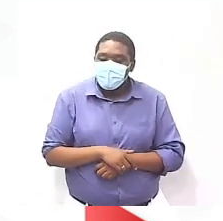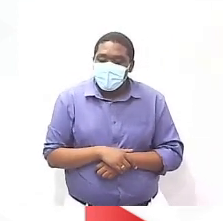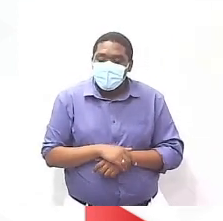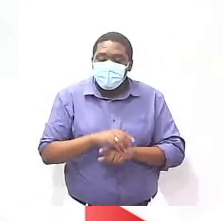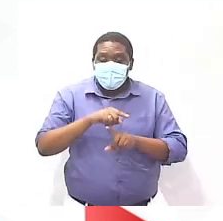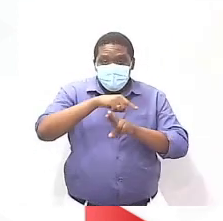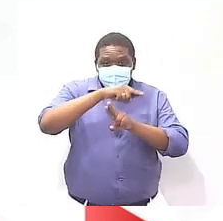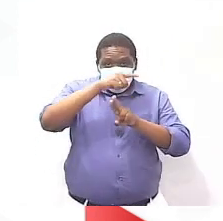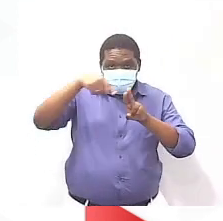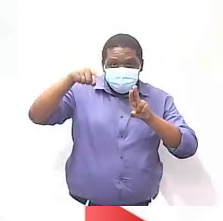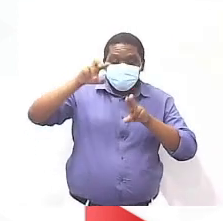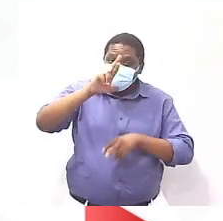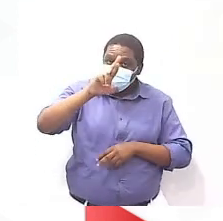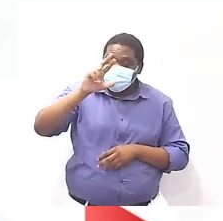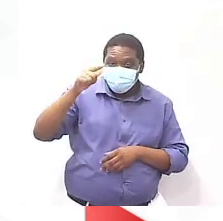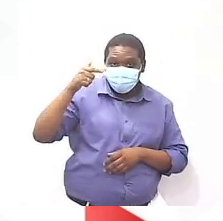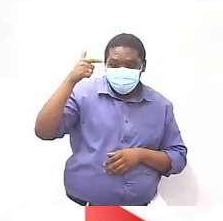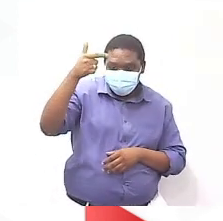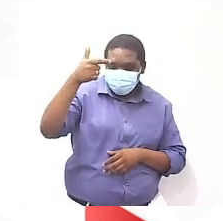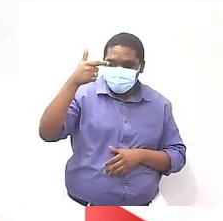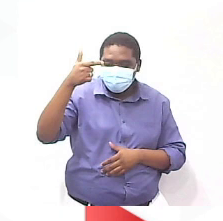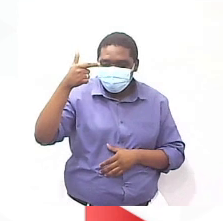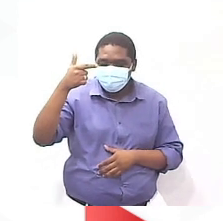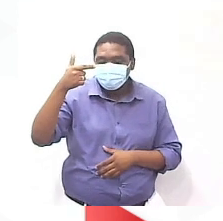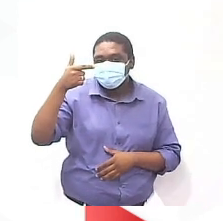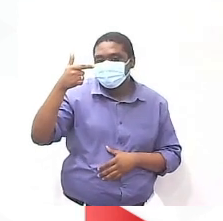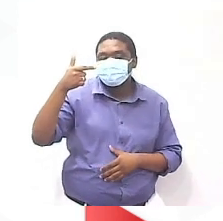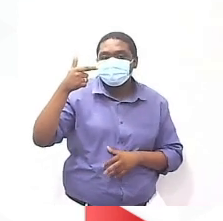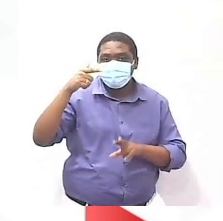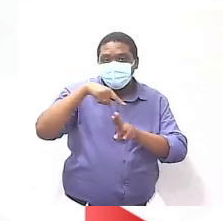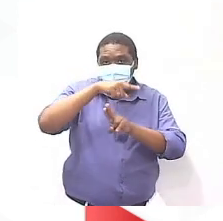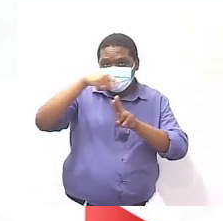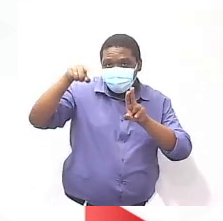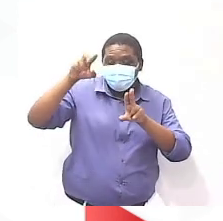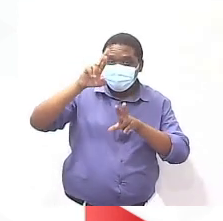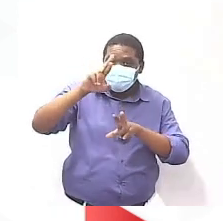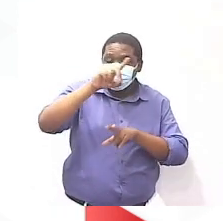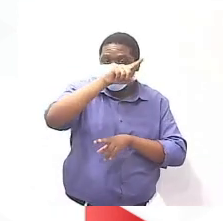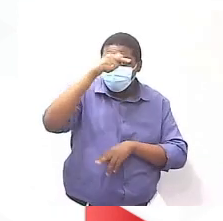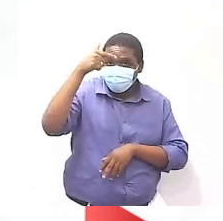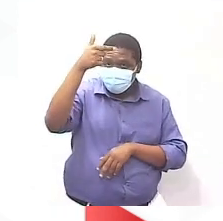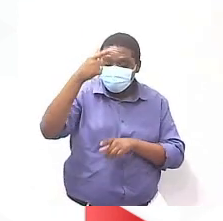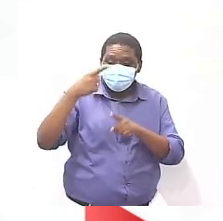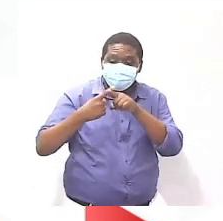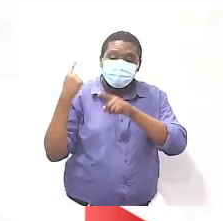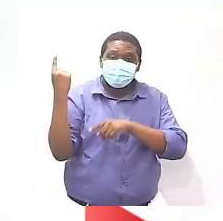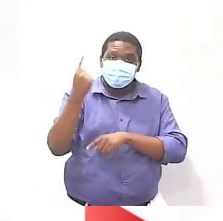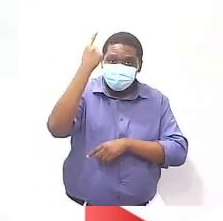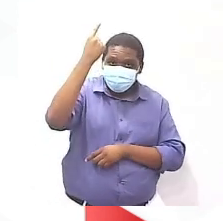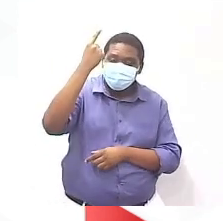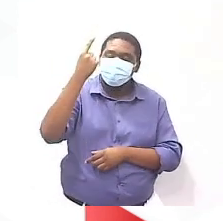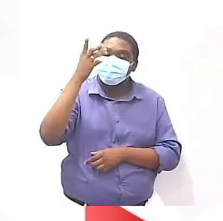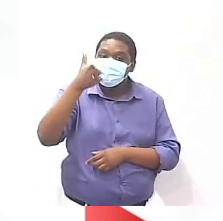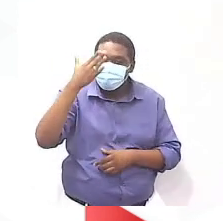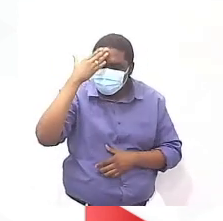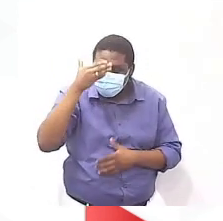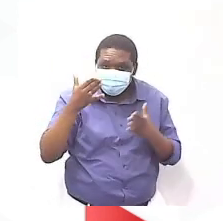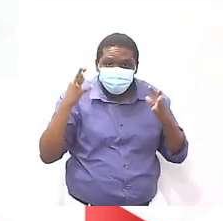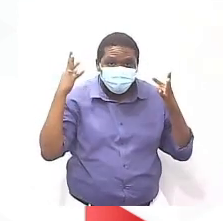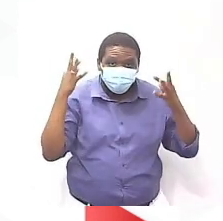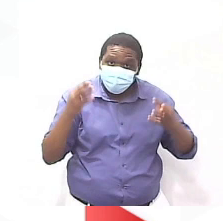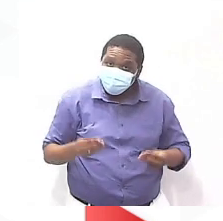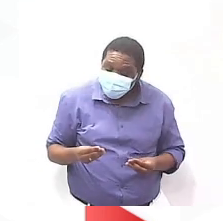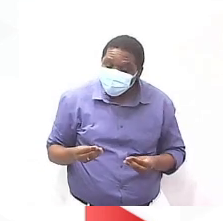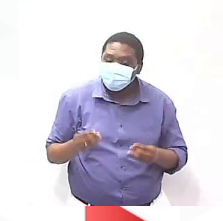πr ao quadrado, não tem como esquecer, tá bom? πr ao quadrado vezes a altura, volume do cilindro. Já sabem de tudo isso